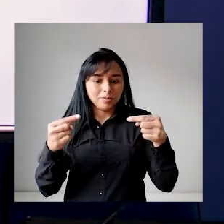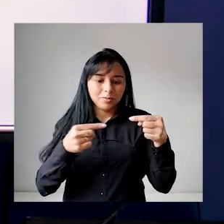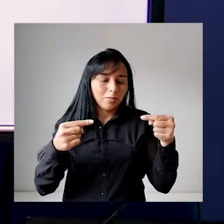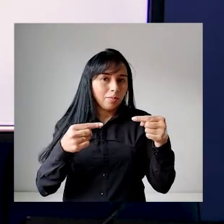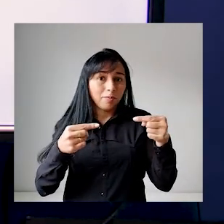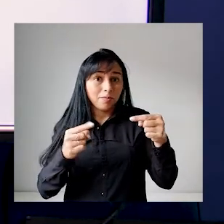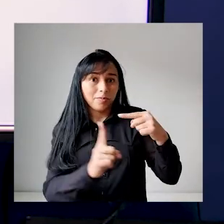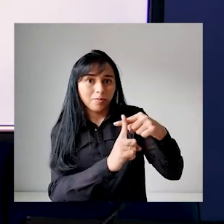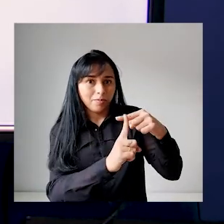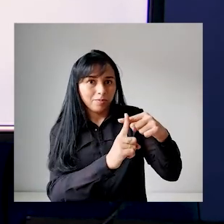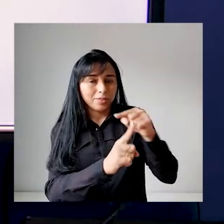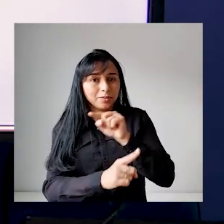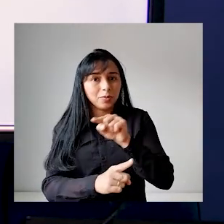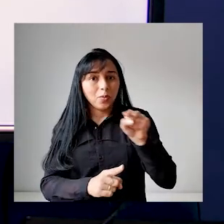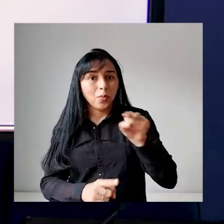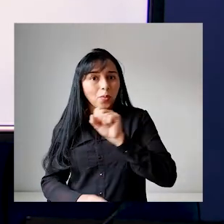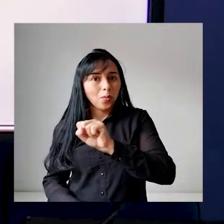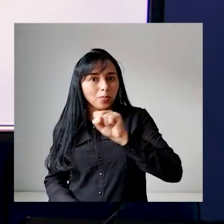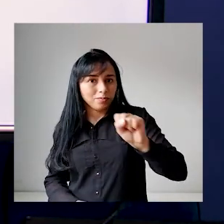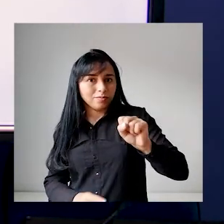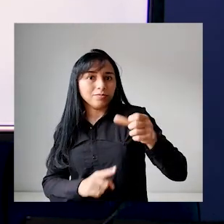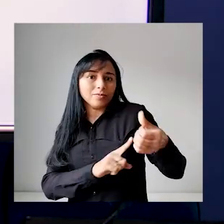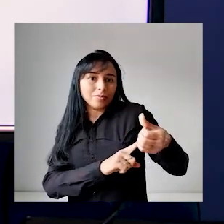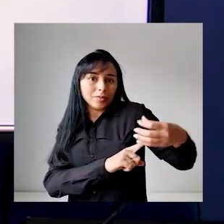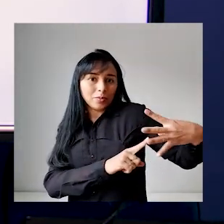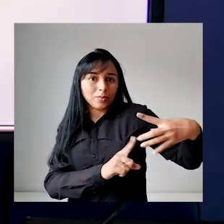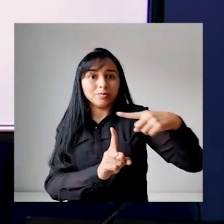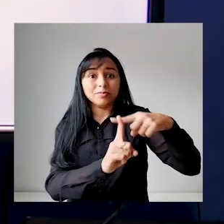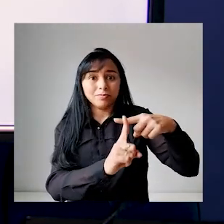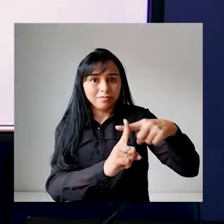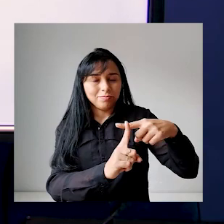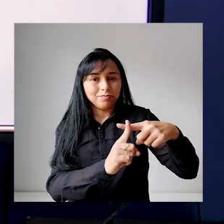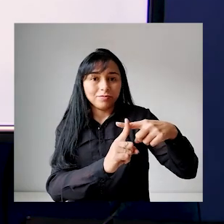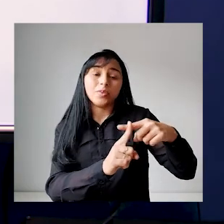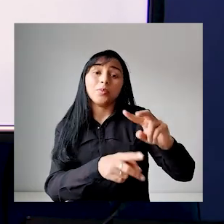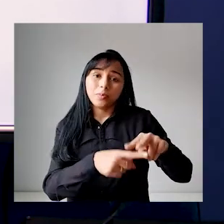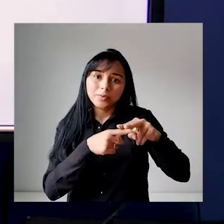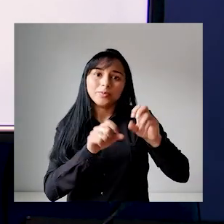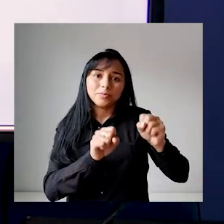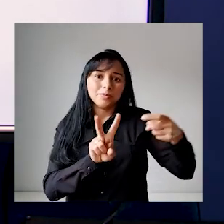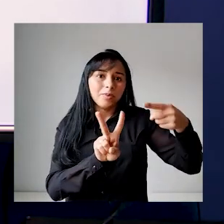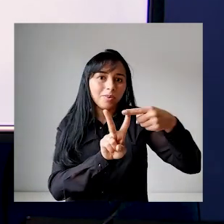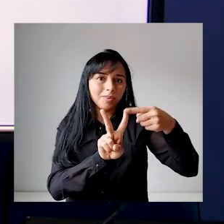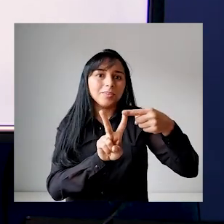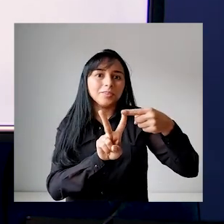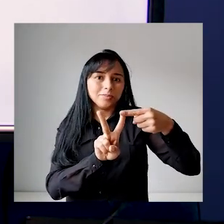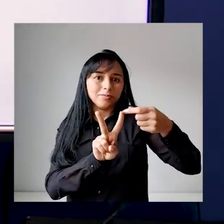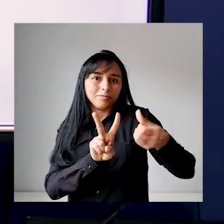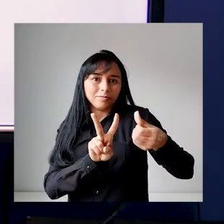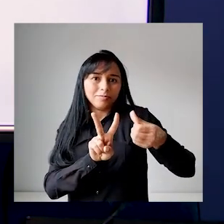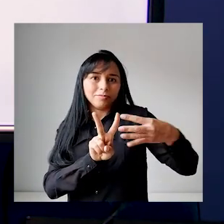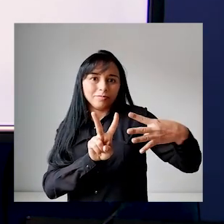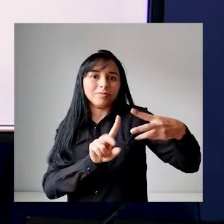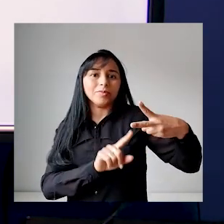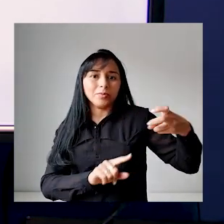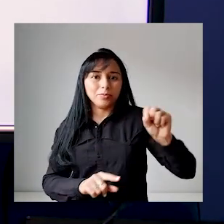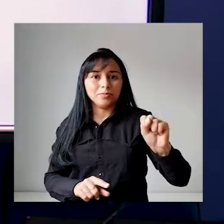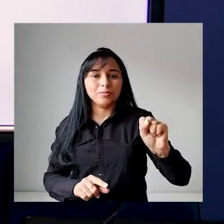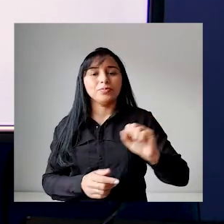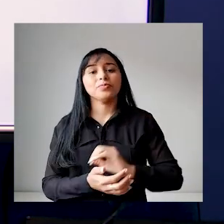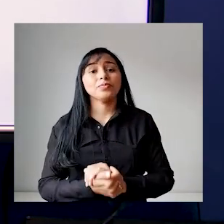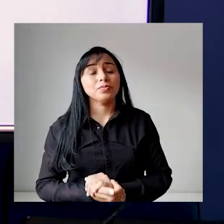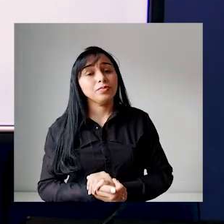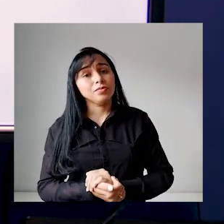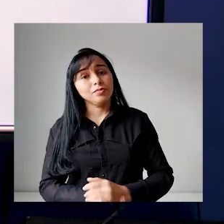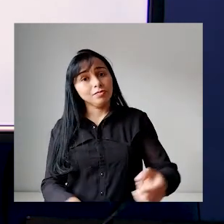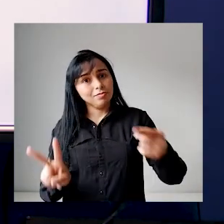8 vezes 8 é 64. Então, a raiz de 64 é igual a 8. Menos a raiz de 100. A raiz